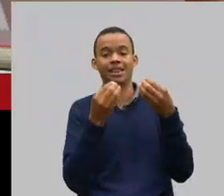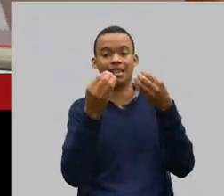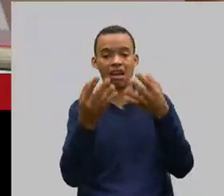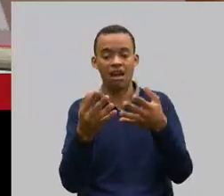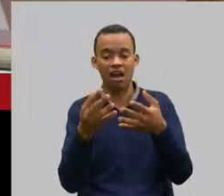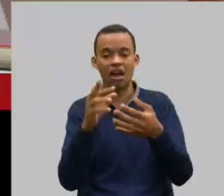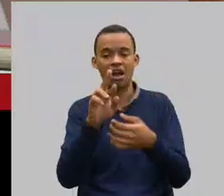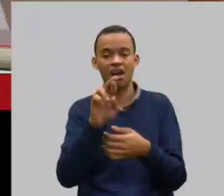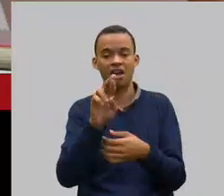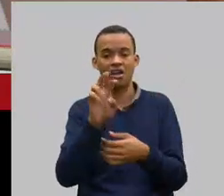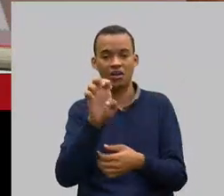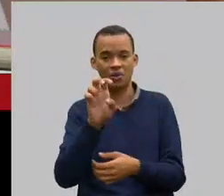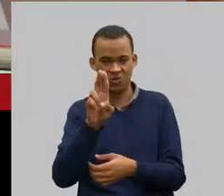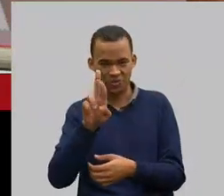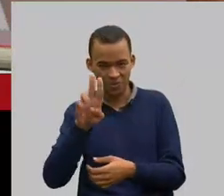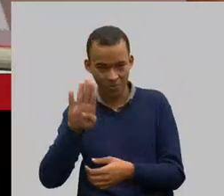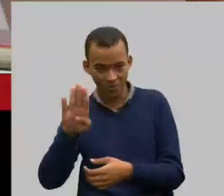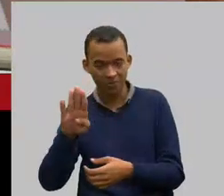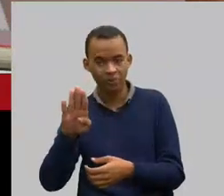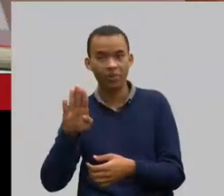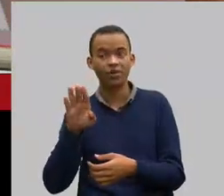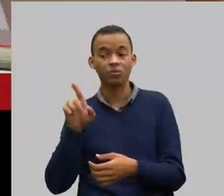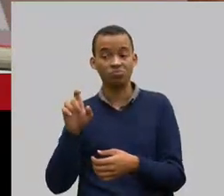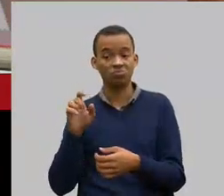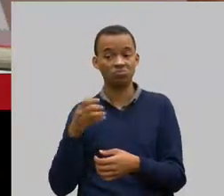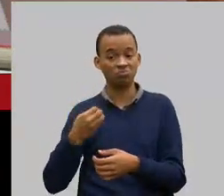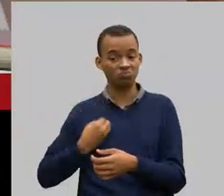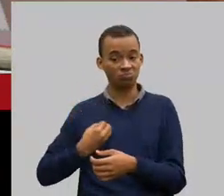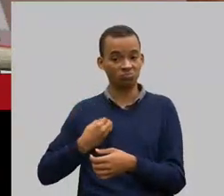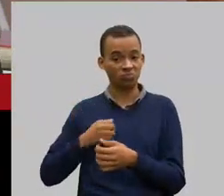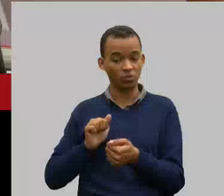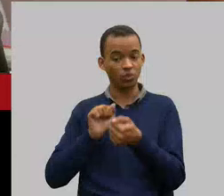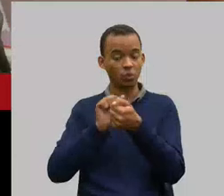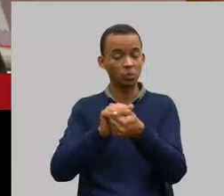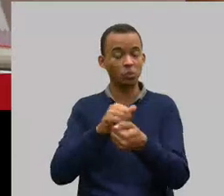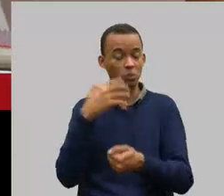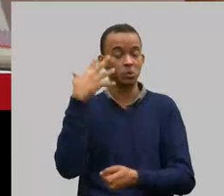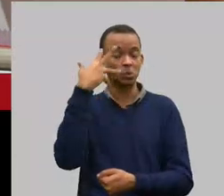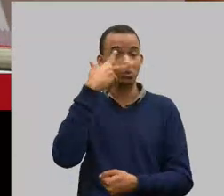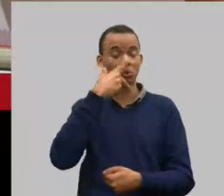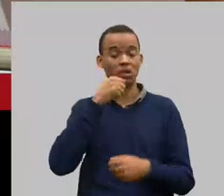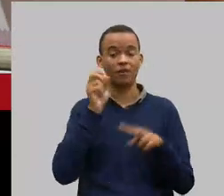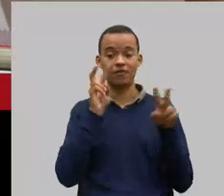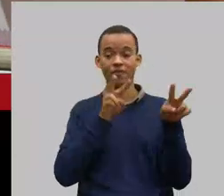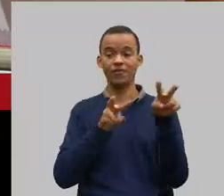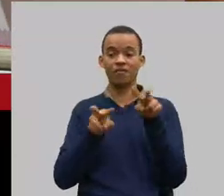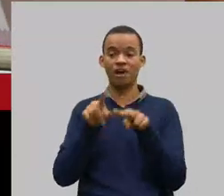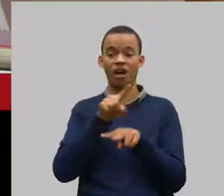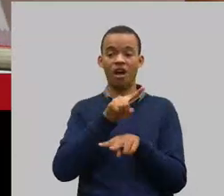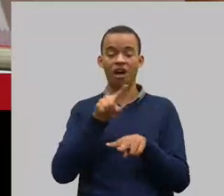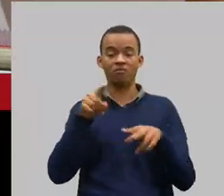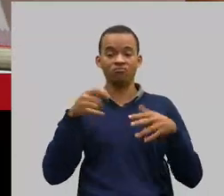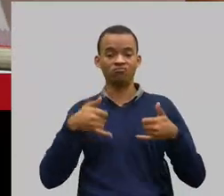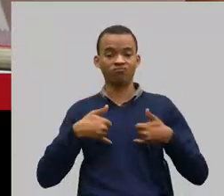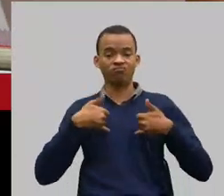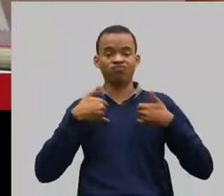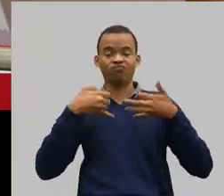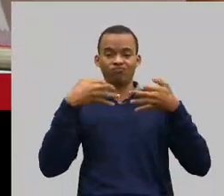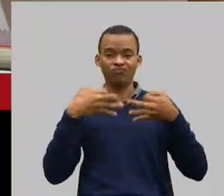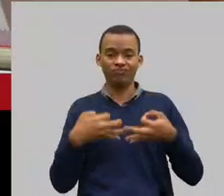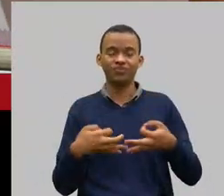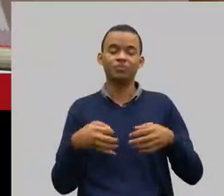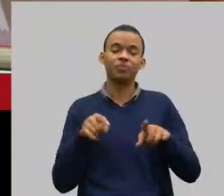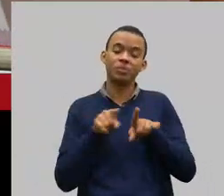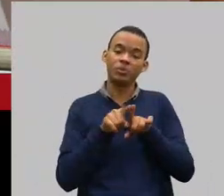tanto que é bonito você dá dignidade a à população o Minas livre para crescer que a gente fala que